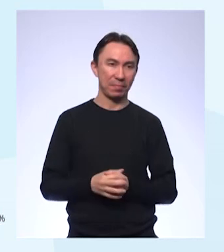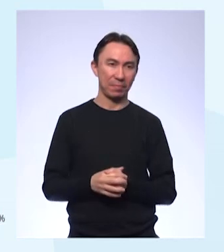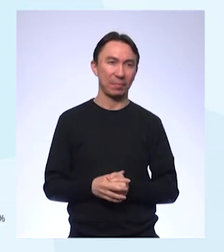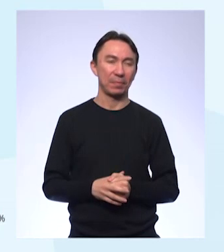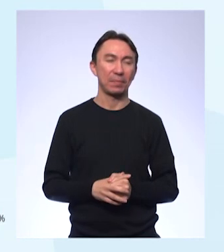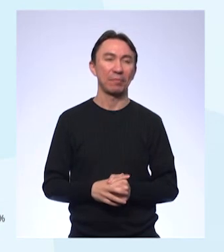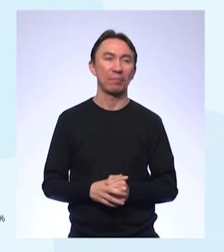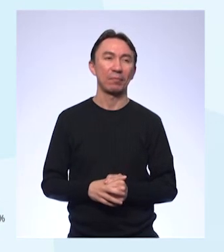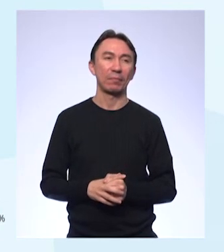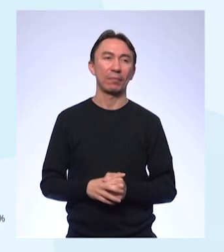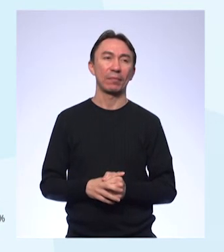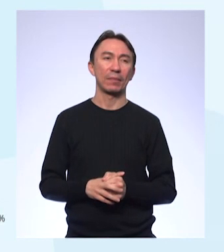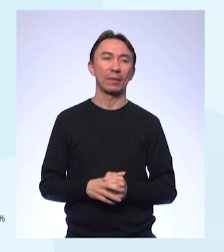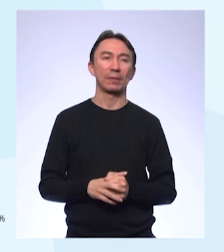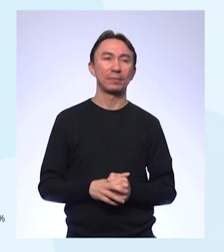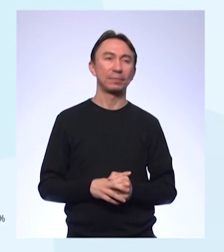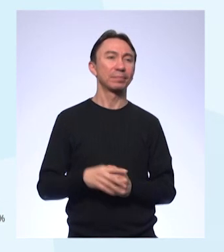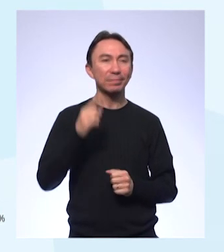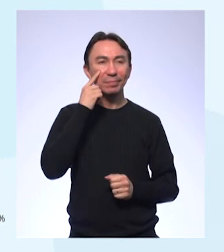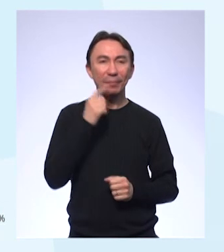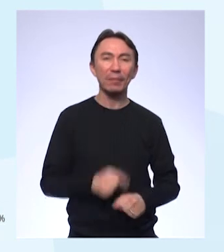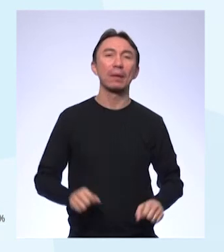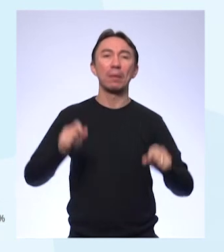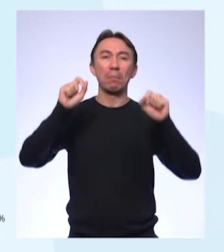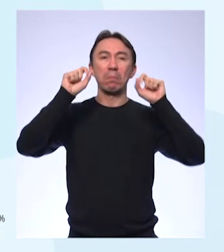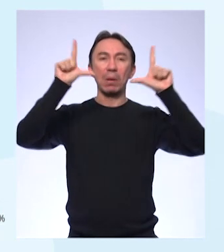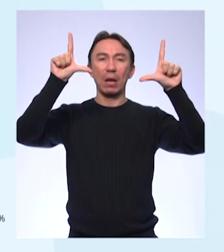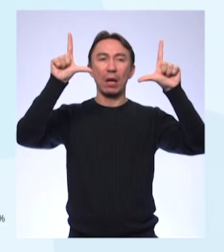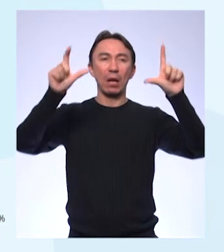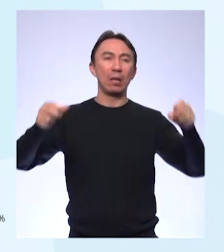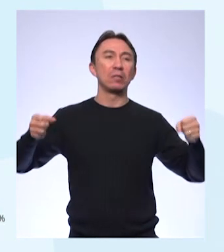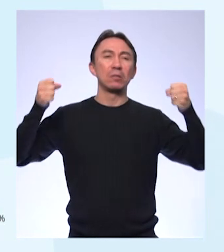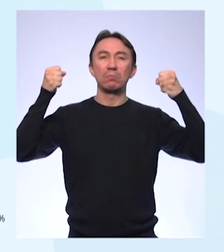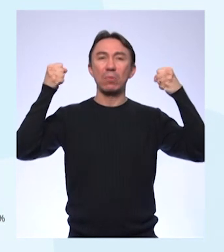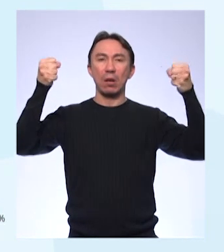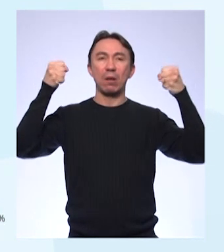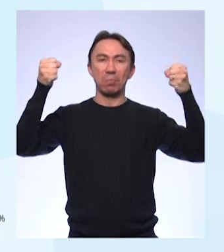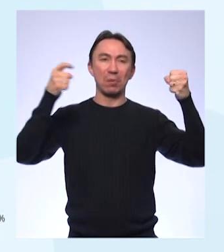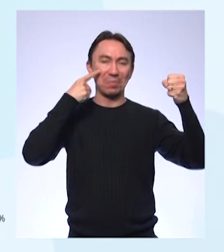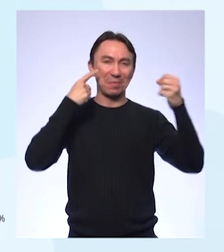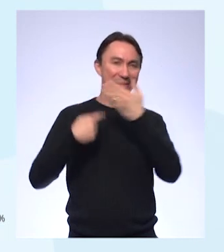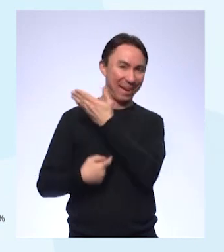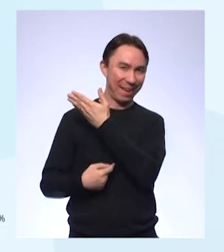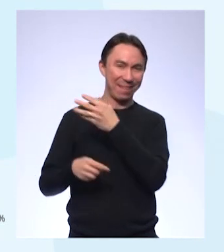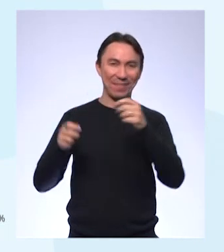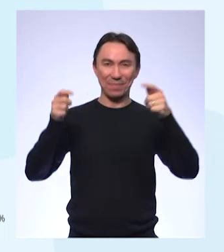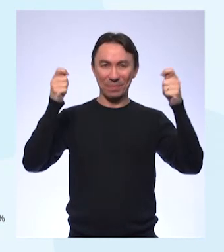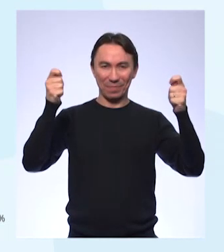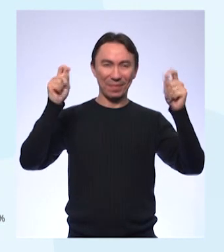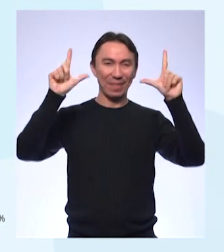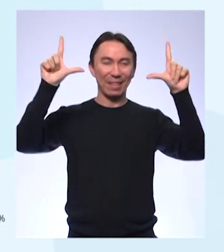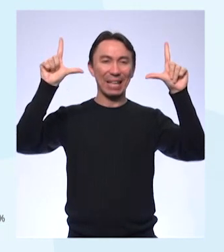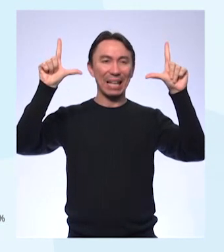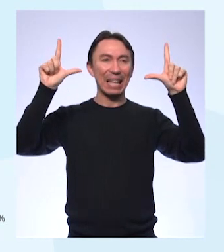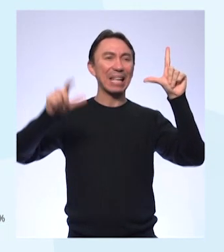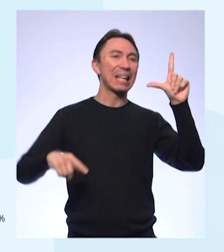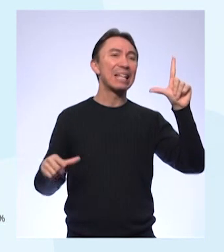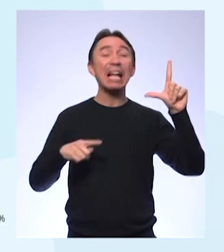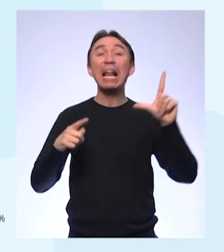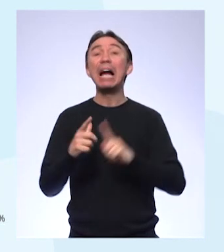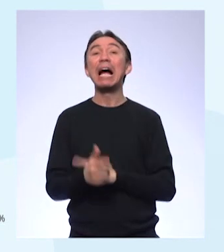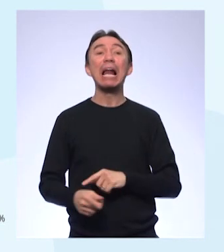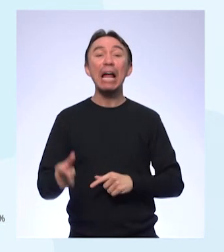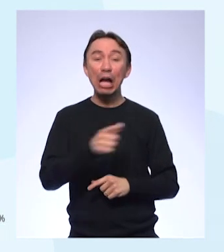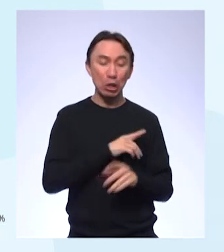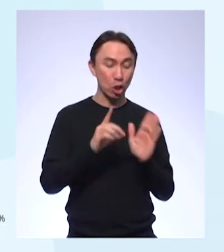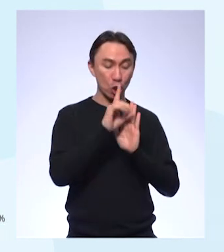Pelos dizeres dos cartazes que estão aí nas imagens que vocês estão vendo, quais direitos foram suprimidos